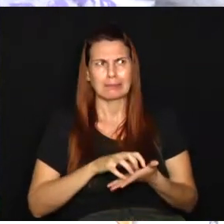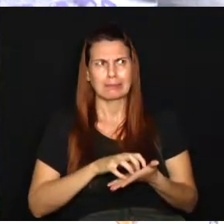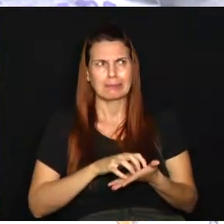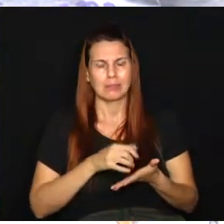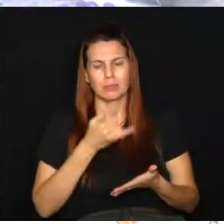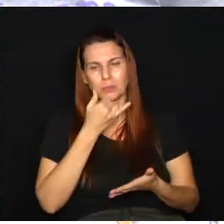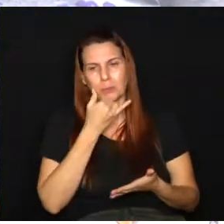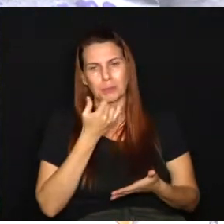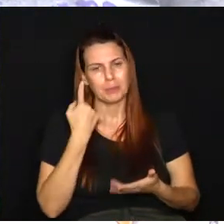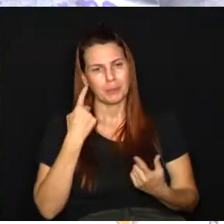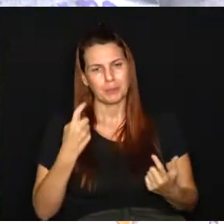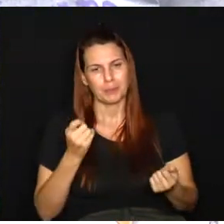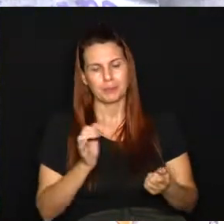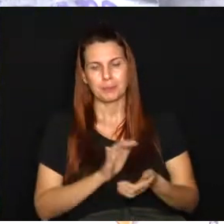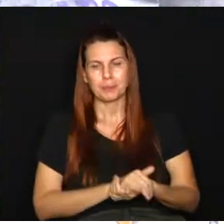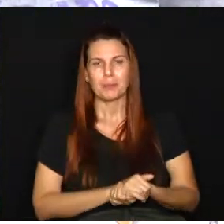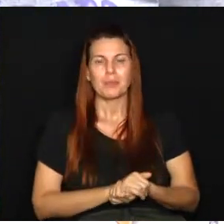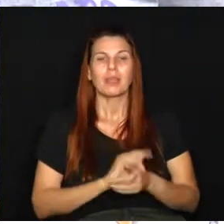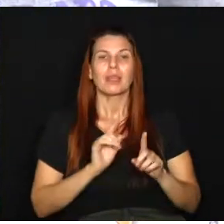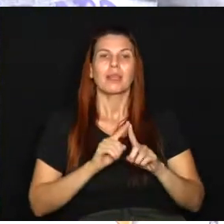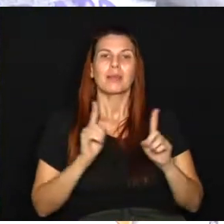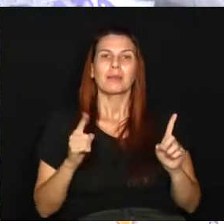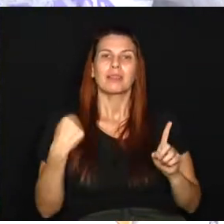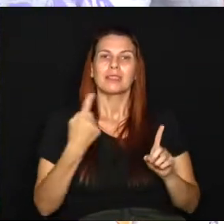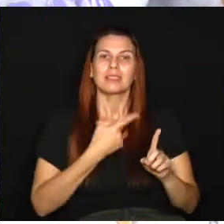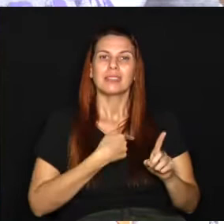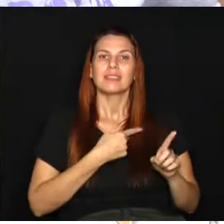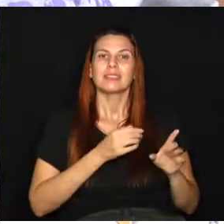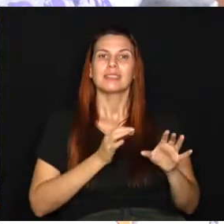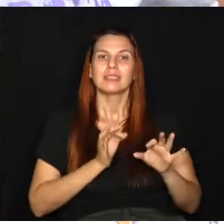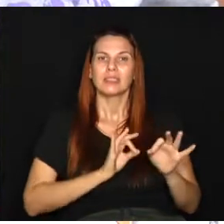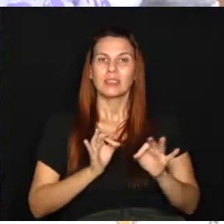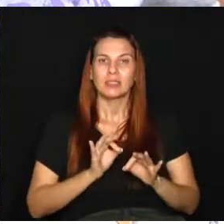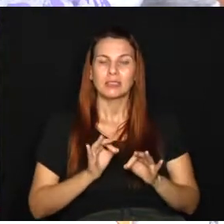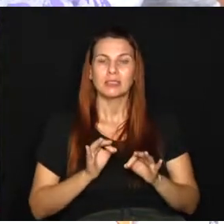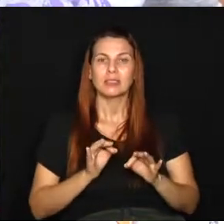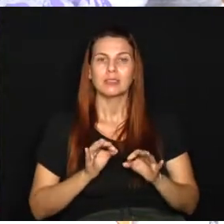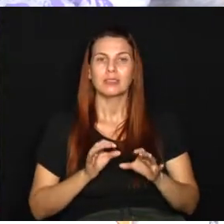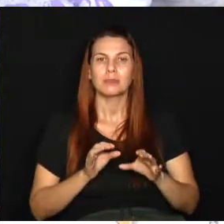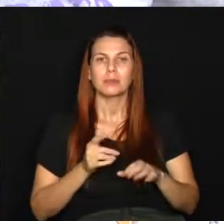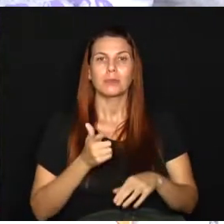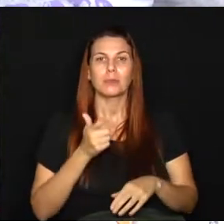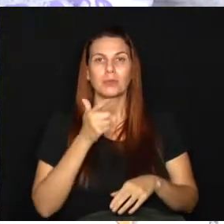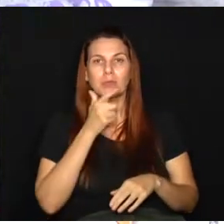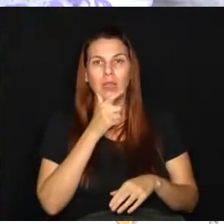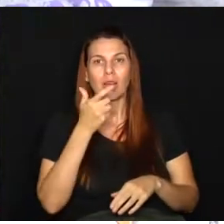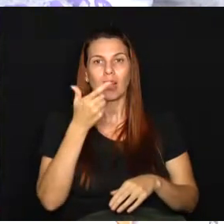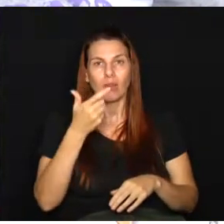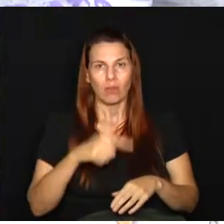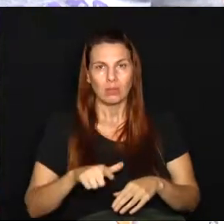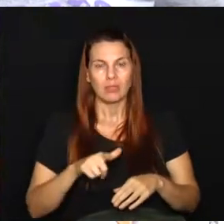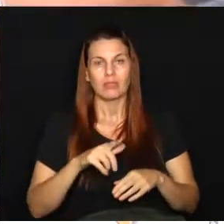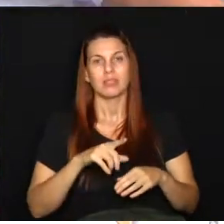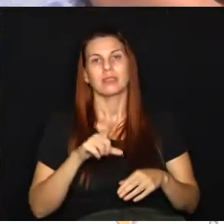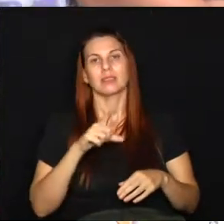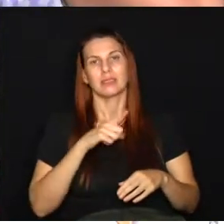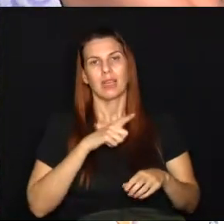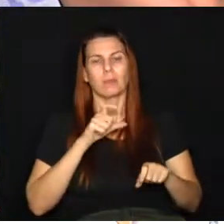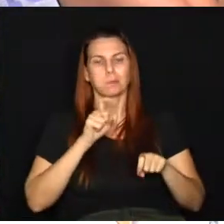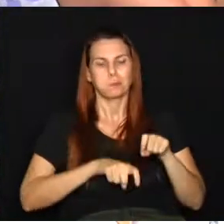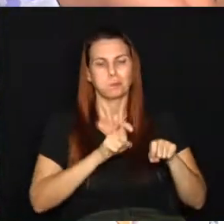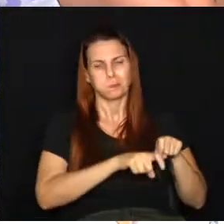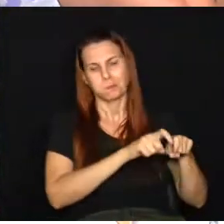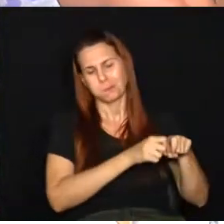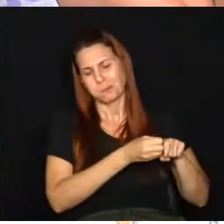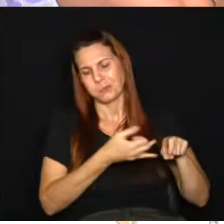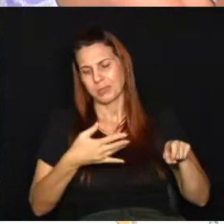Desculpa mesmo. Mas aí a gente se organizou também para... Teve, de novo, outra onda de estupros e assédios